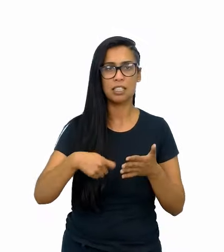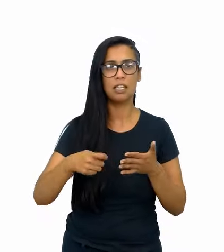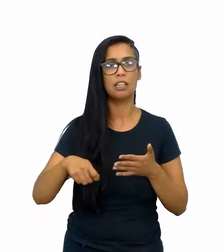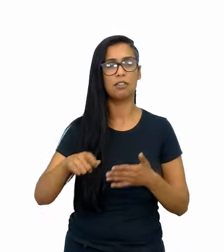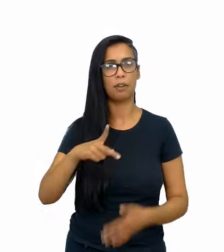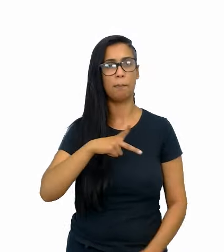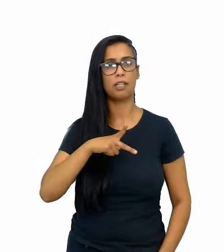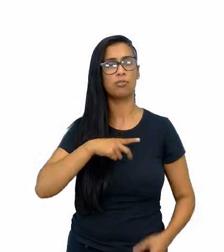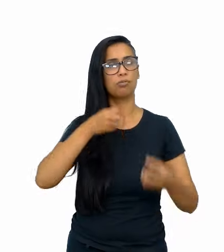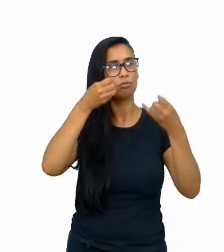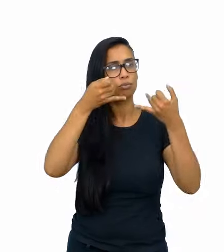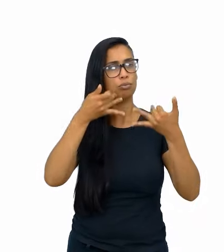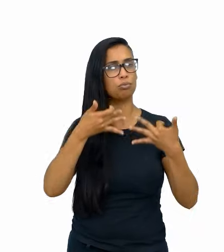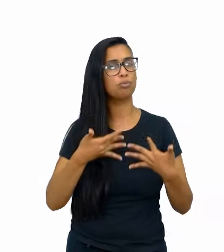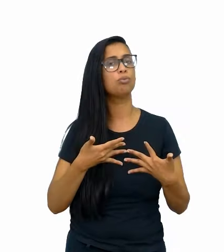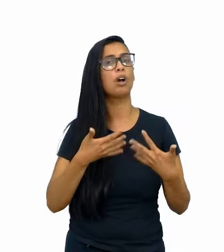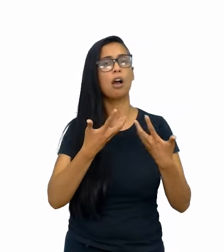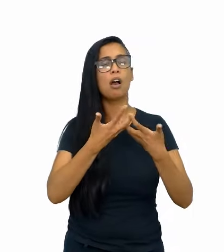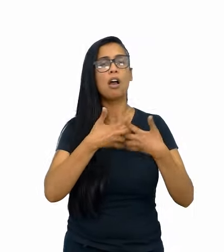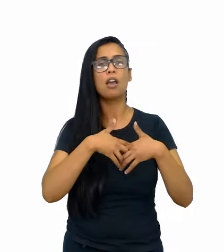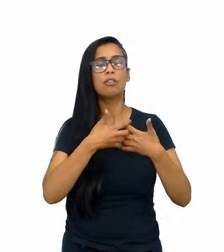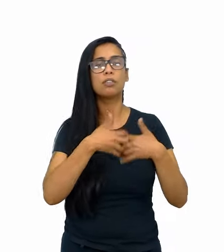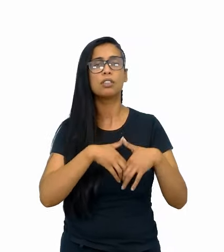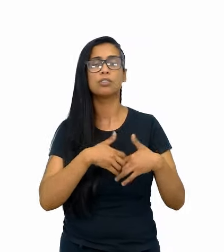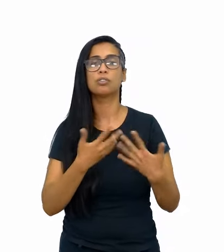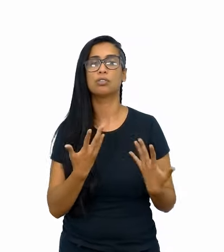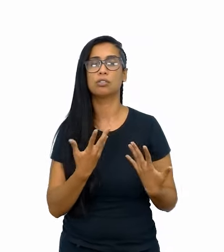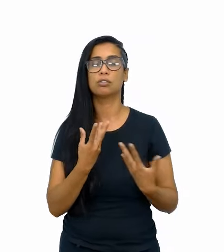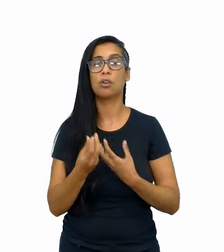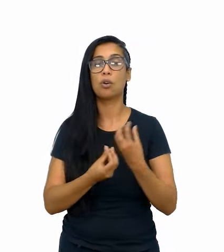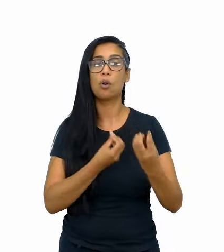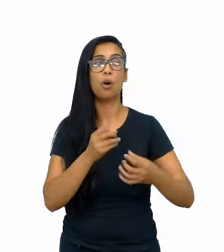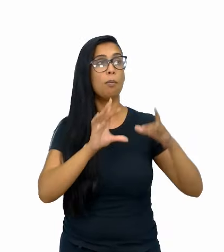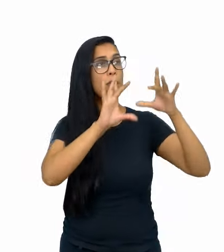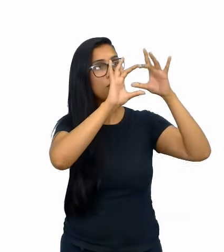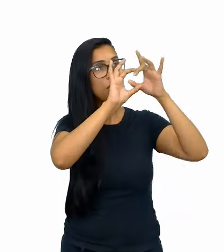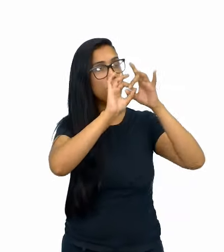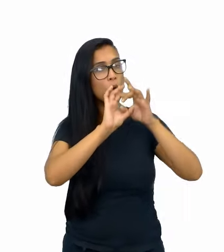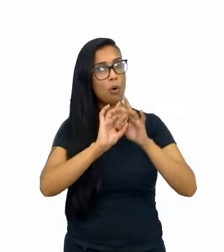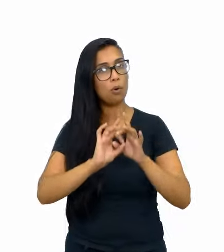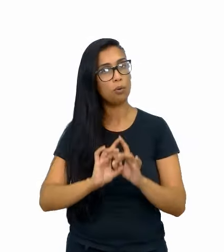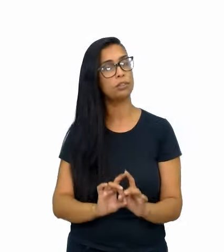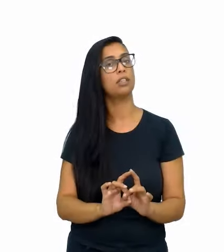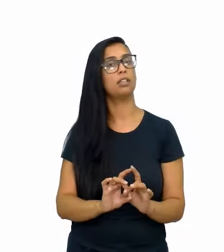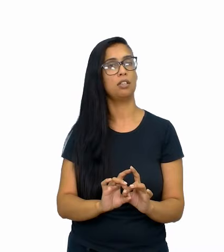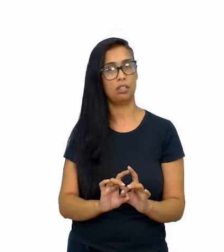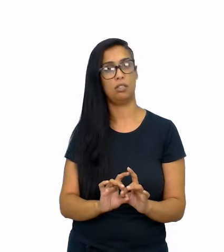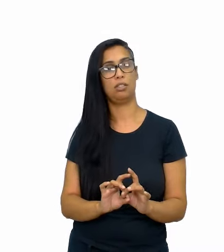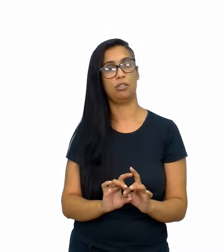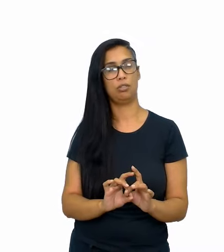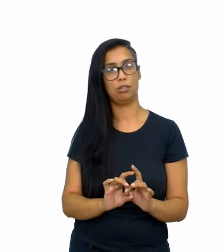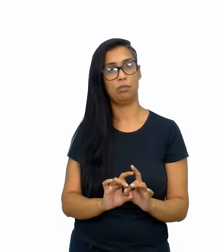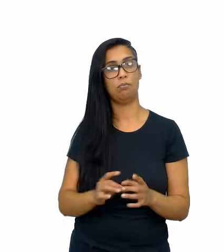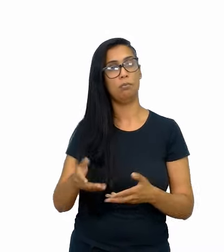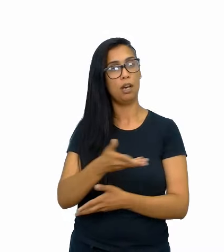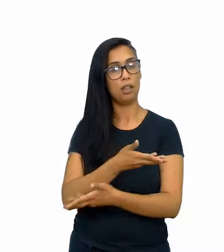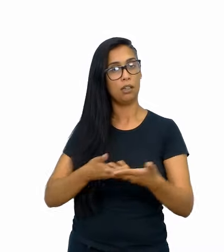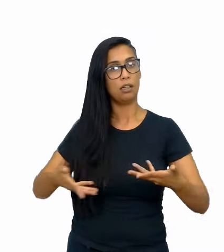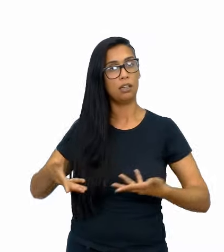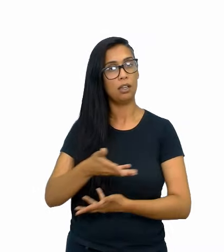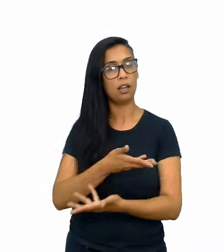estudantes também precisarão refletir sobre em que contexto os textos circularão, quem serão os